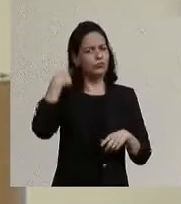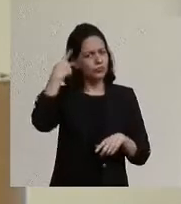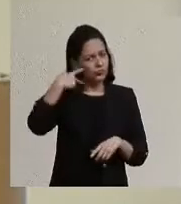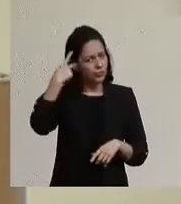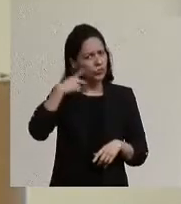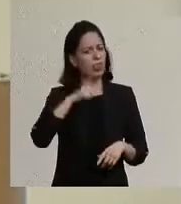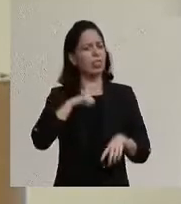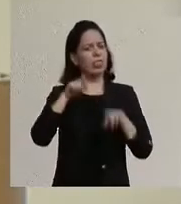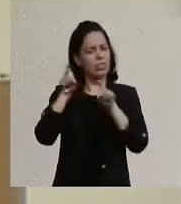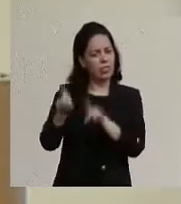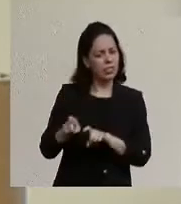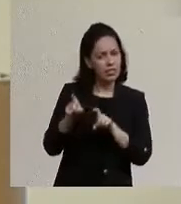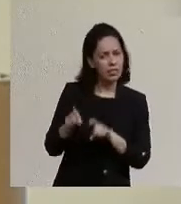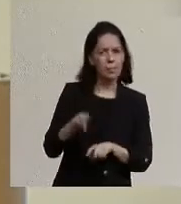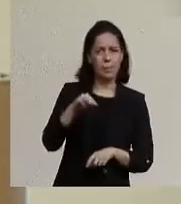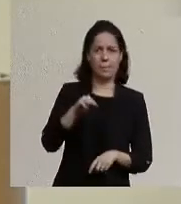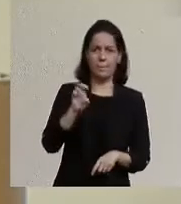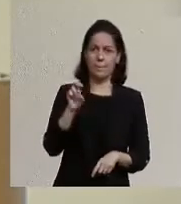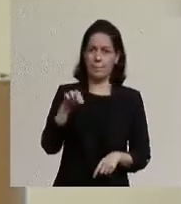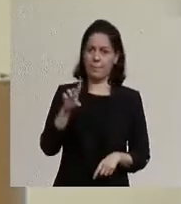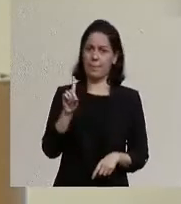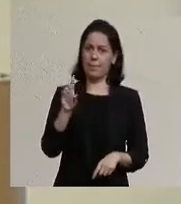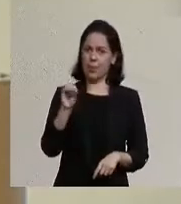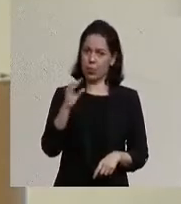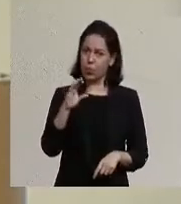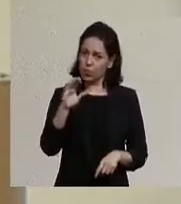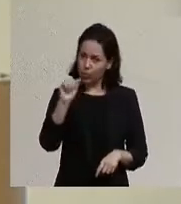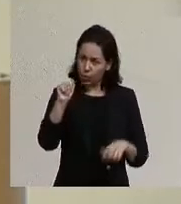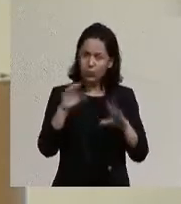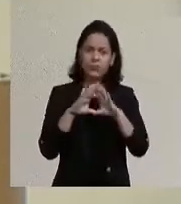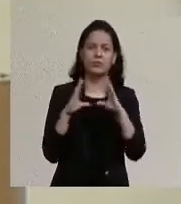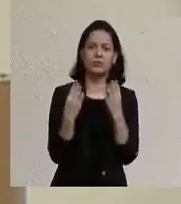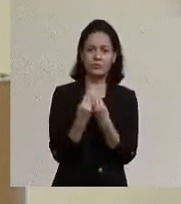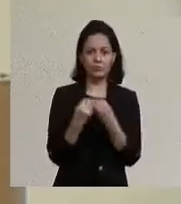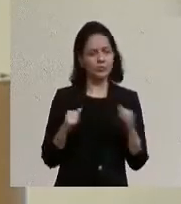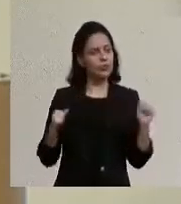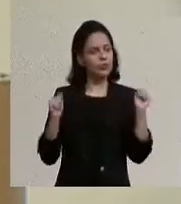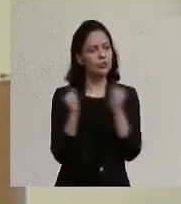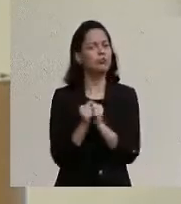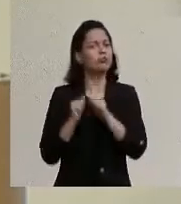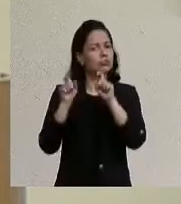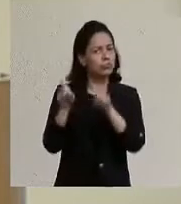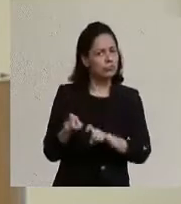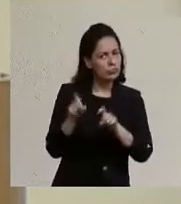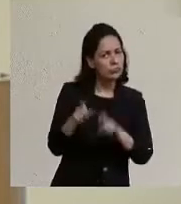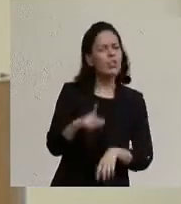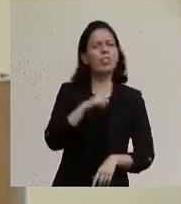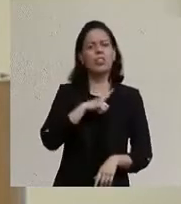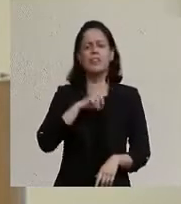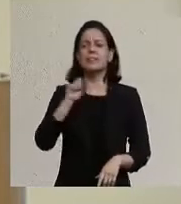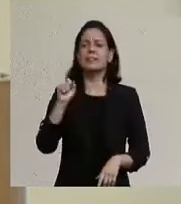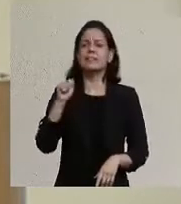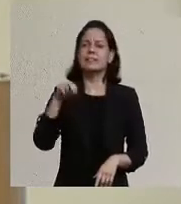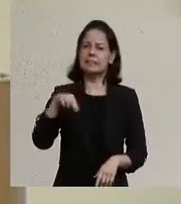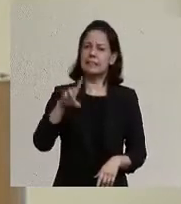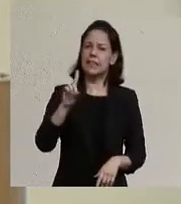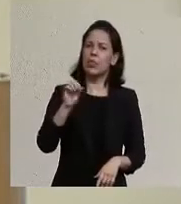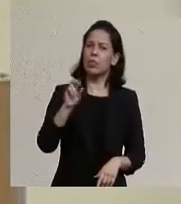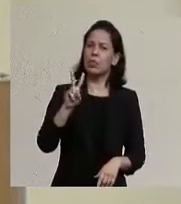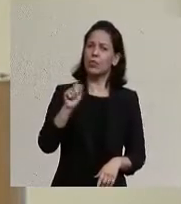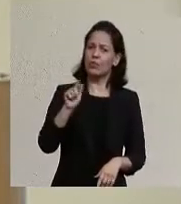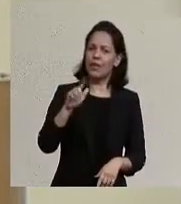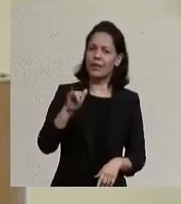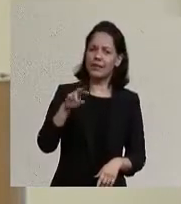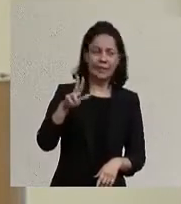interiores né a família Mendonça é uma família muito grande e graças a Deus tivemos votos ali em Sandovalina Marabá